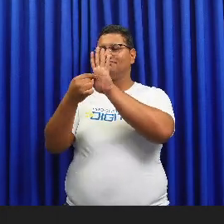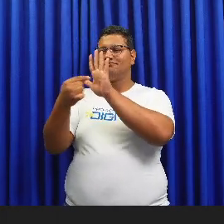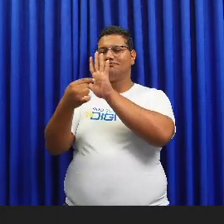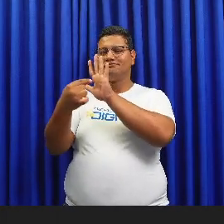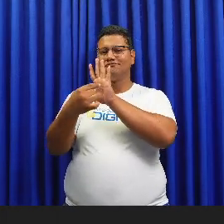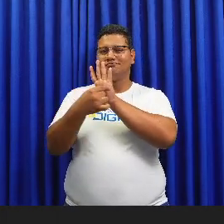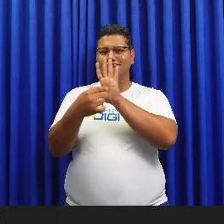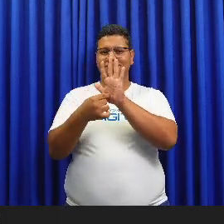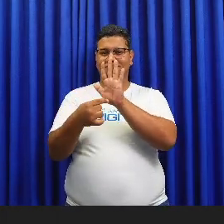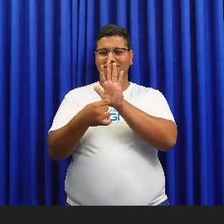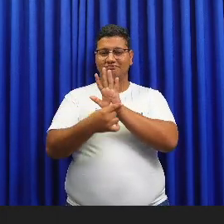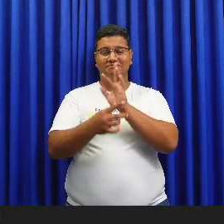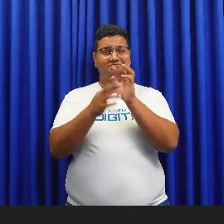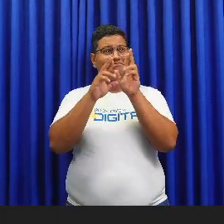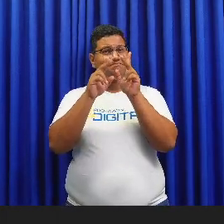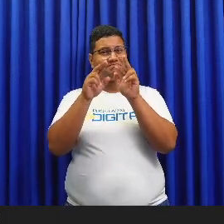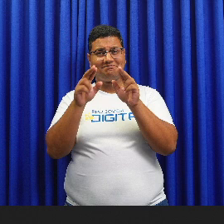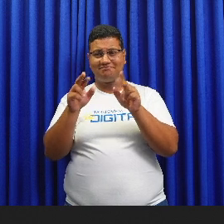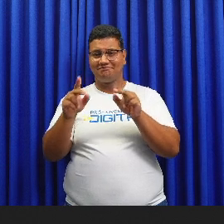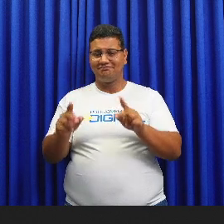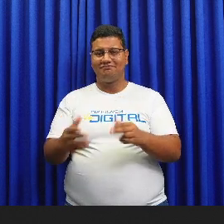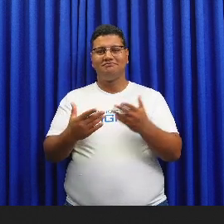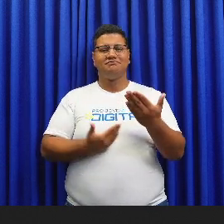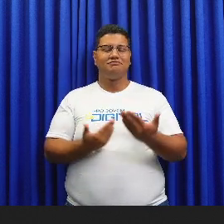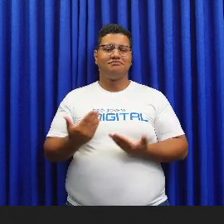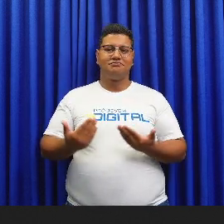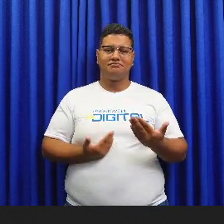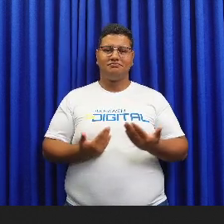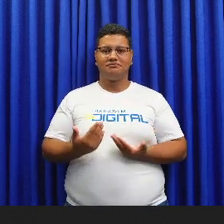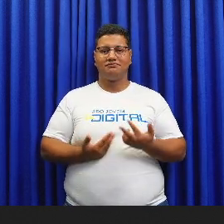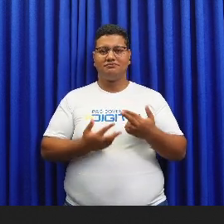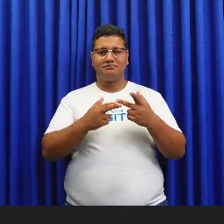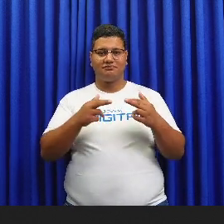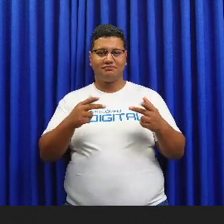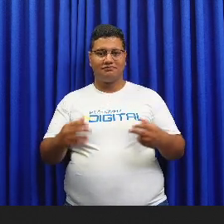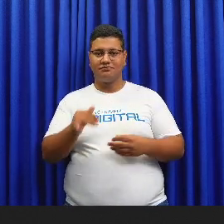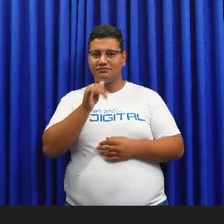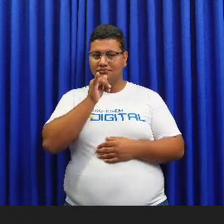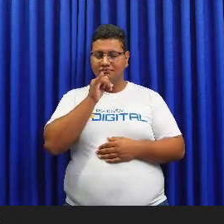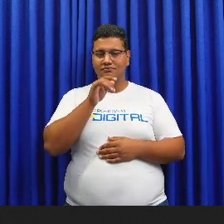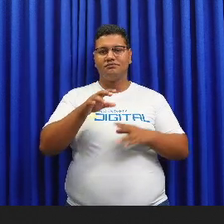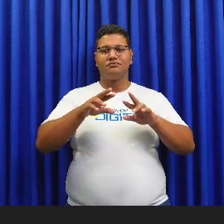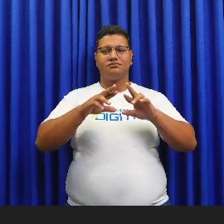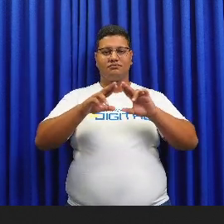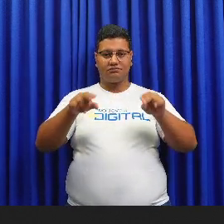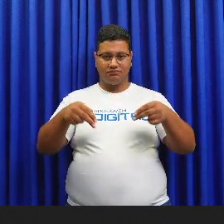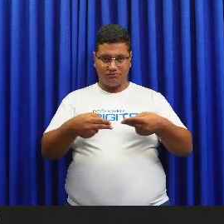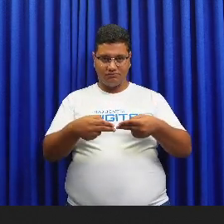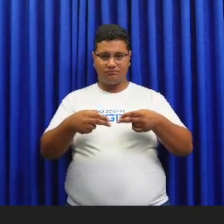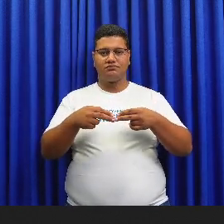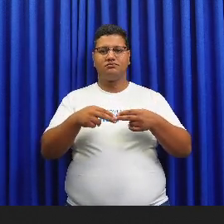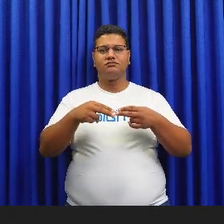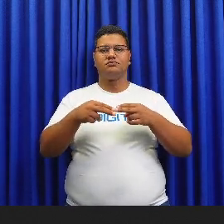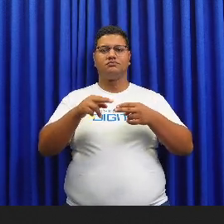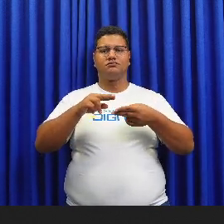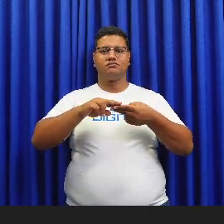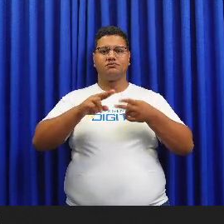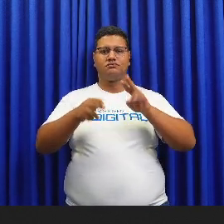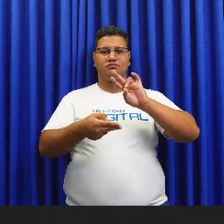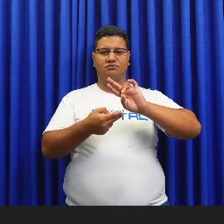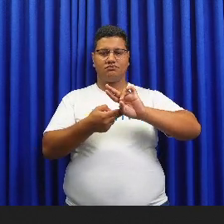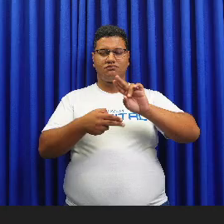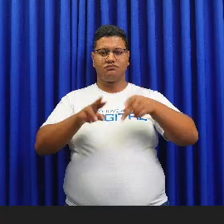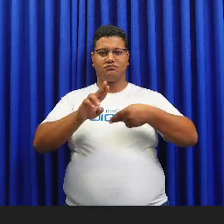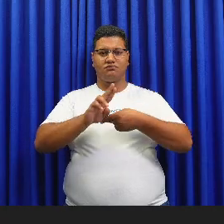ele tem um monte de serviços, de ferramentas, não é isso? Tem aqui o Drive, que eu falei, o Gmail, que é o e-mail